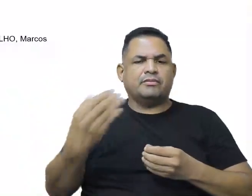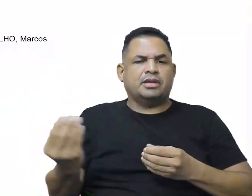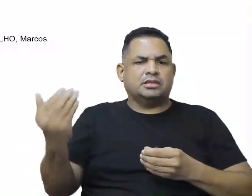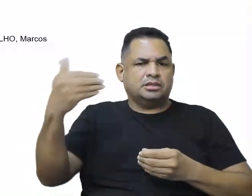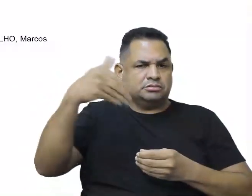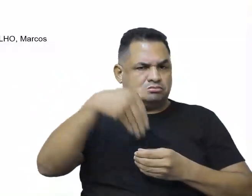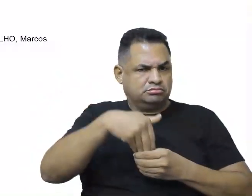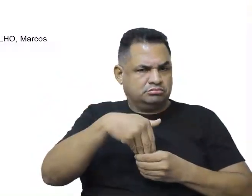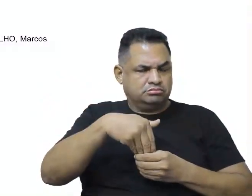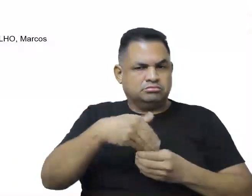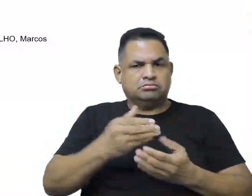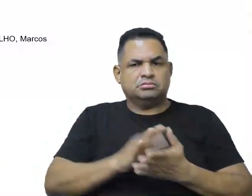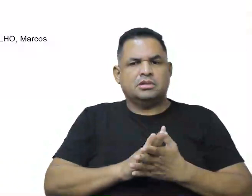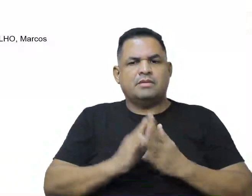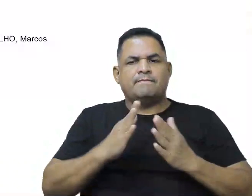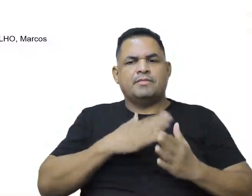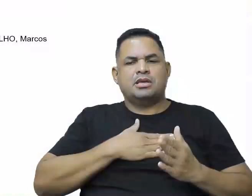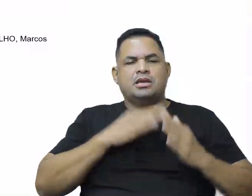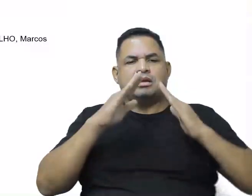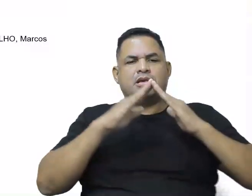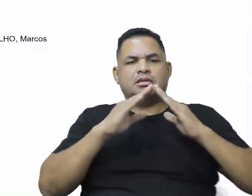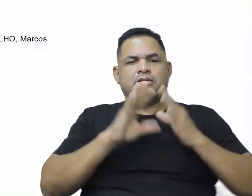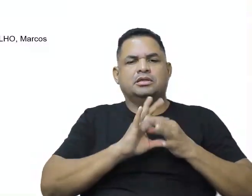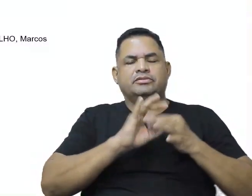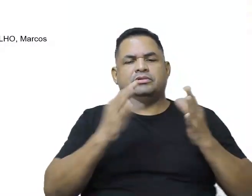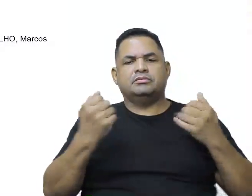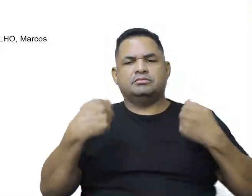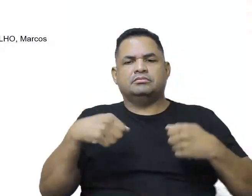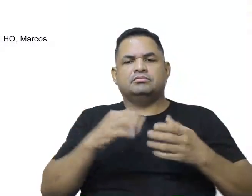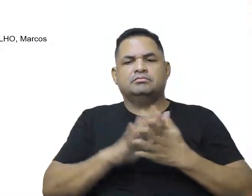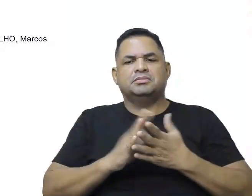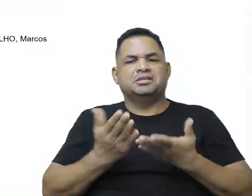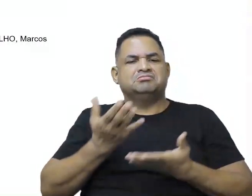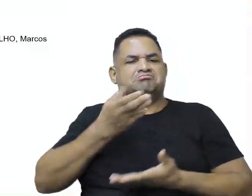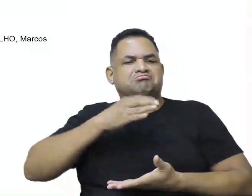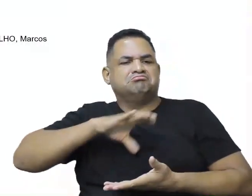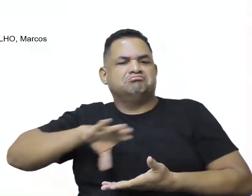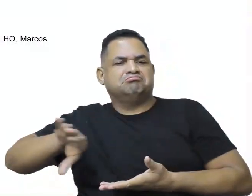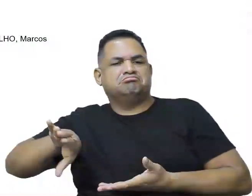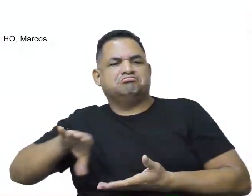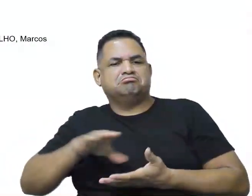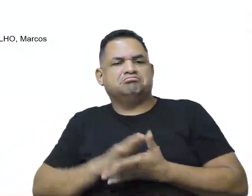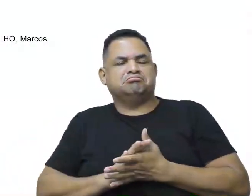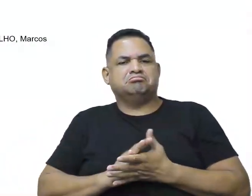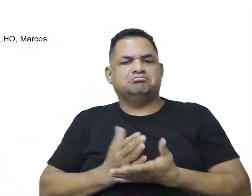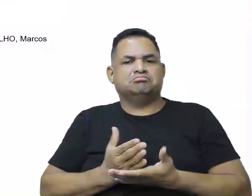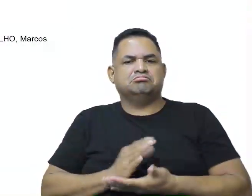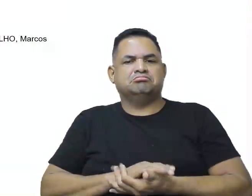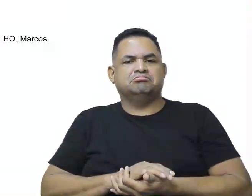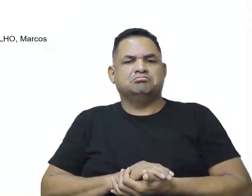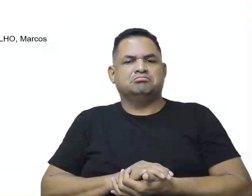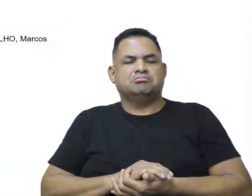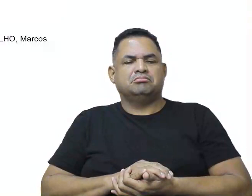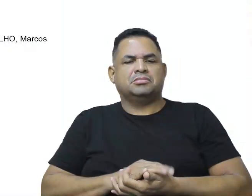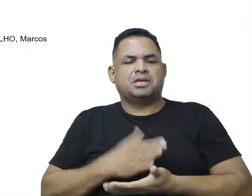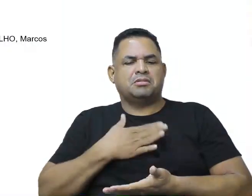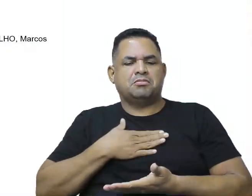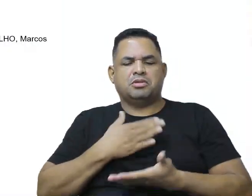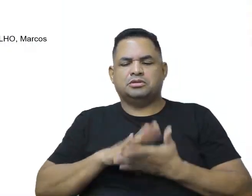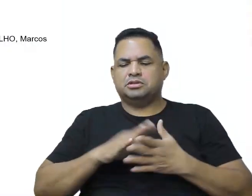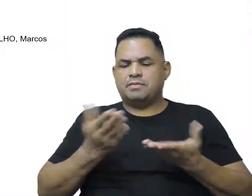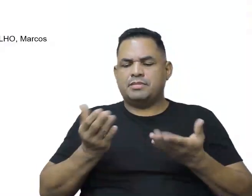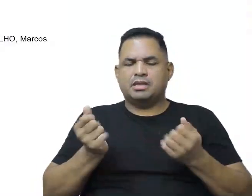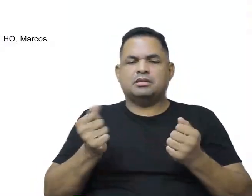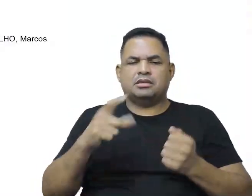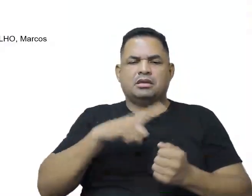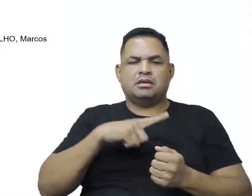minha casa mais livremente possível mas é kusumi a sede desapossado da minha por